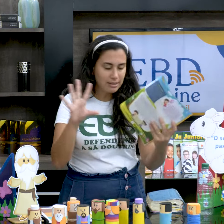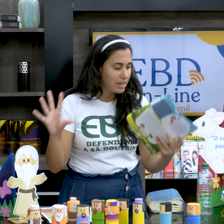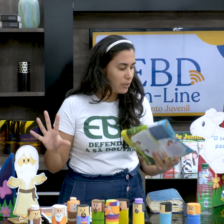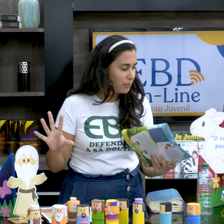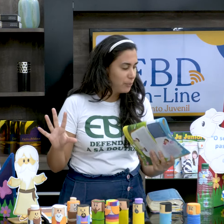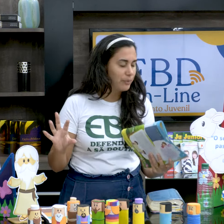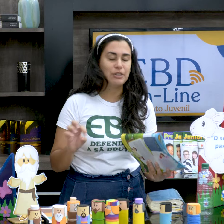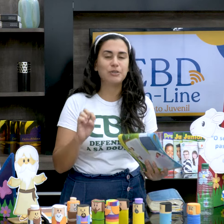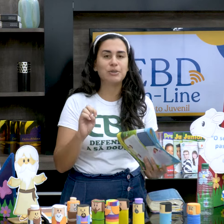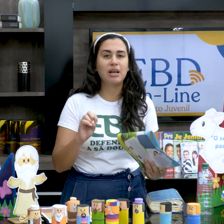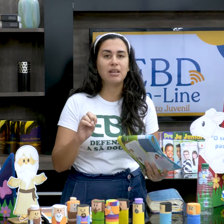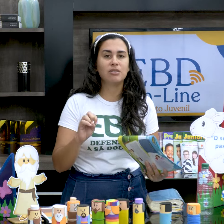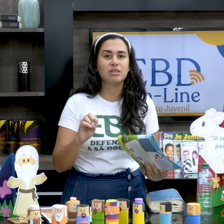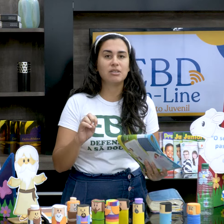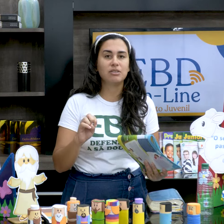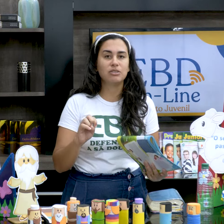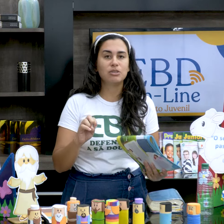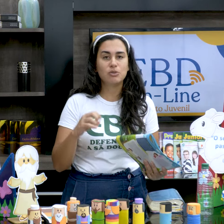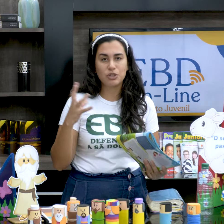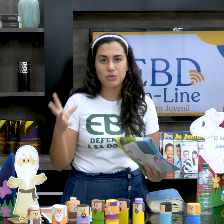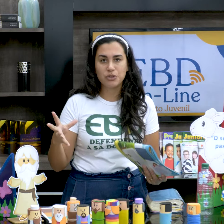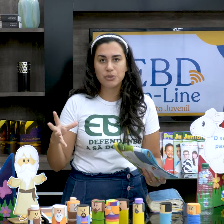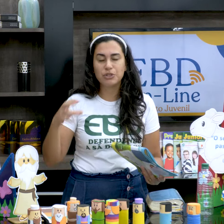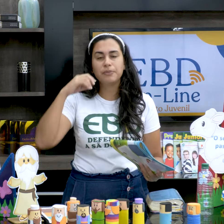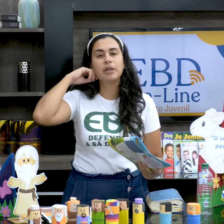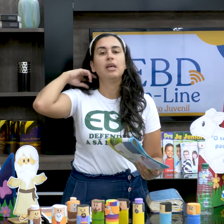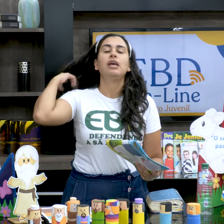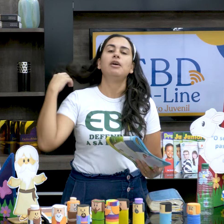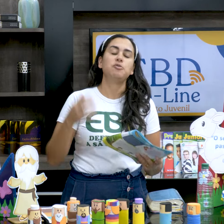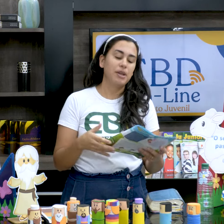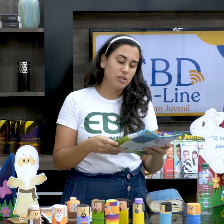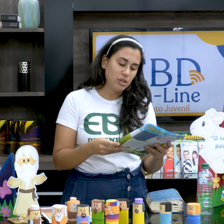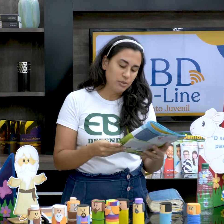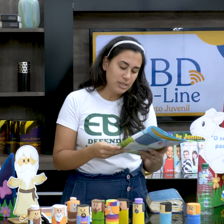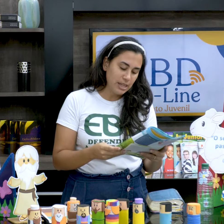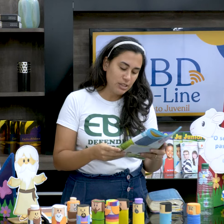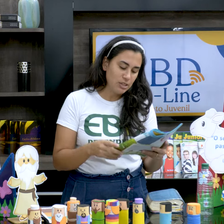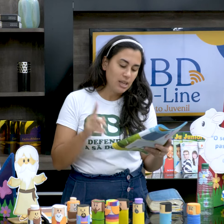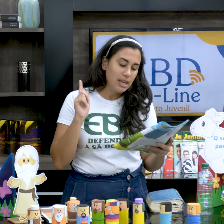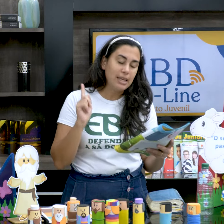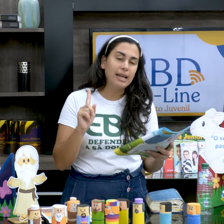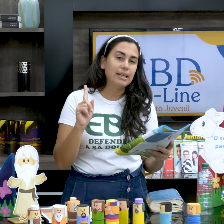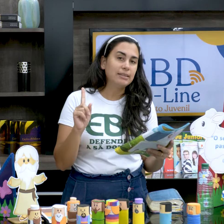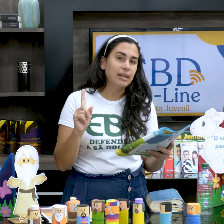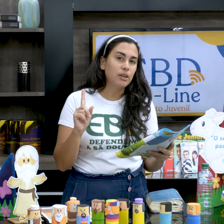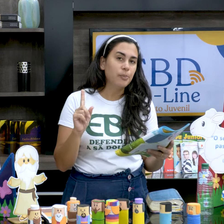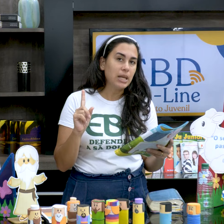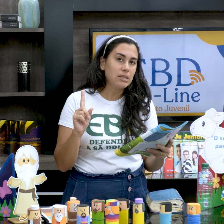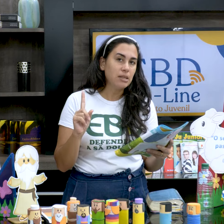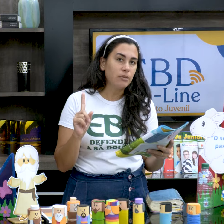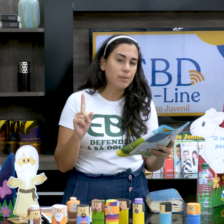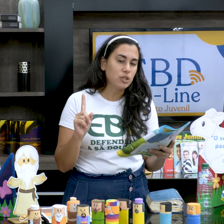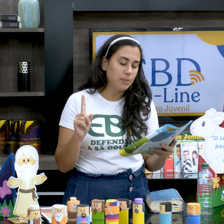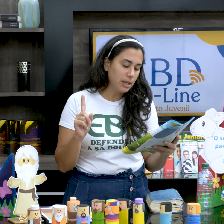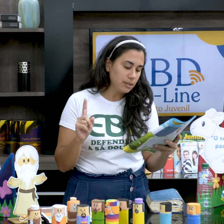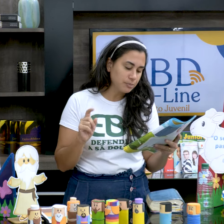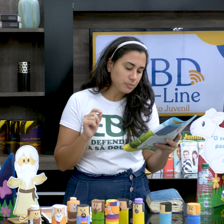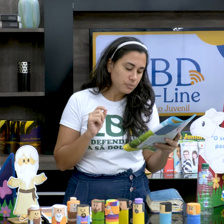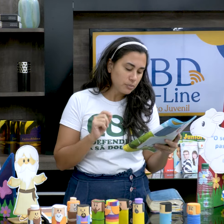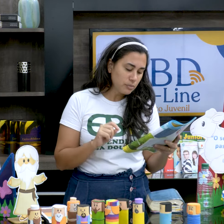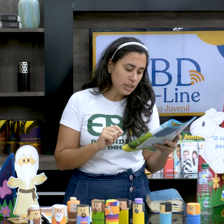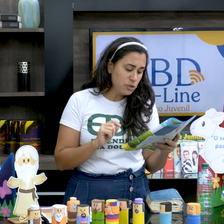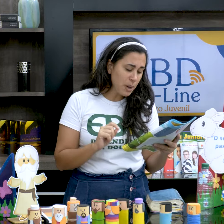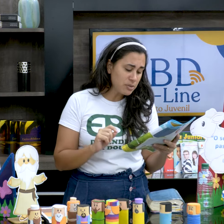já deu as nossas sugestões de hoje. Eu espero ter ajudado vocês. E ainda tem aqui um pedacinho, né, pra gente